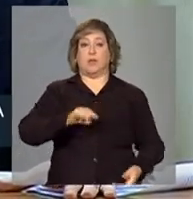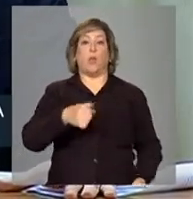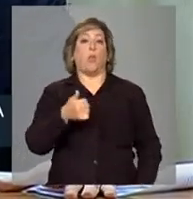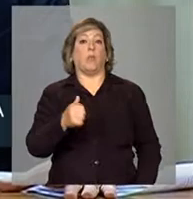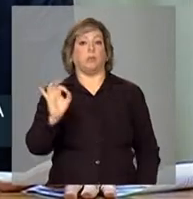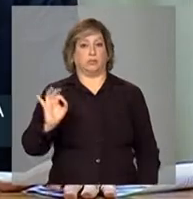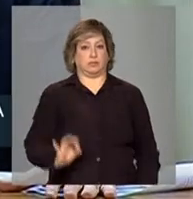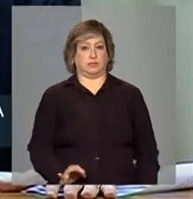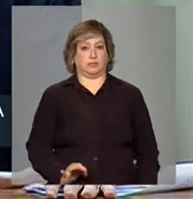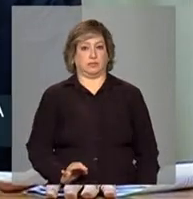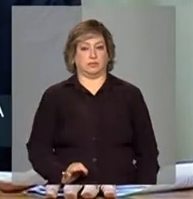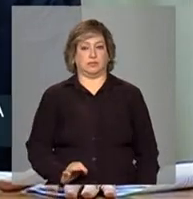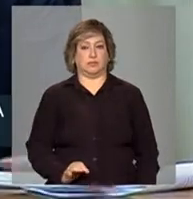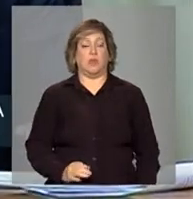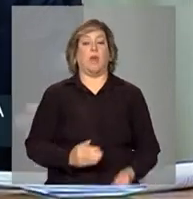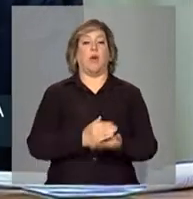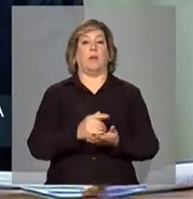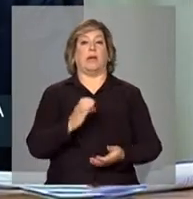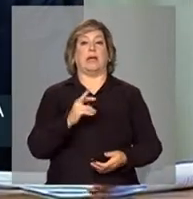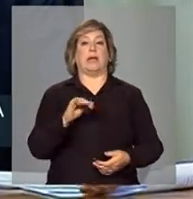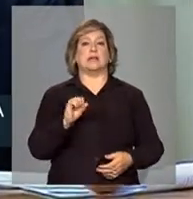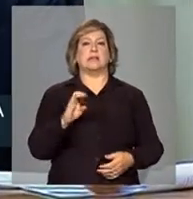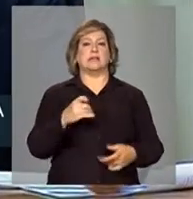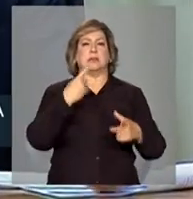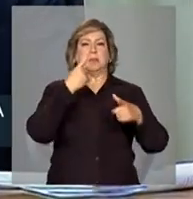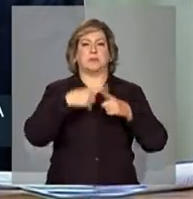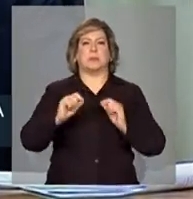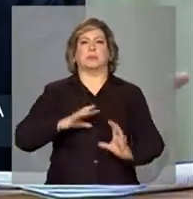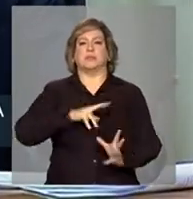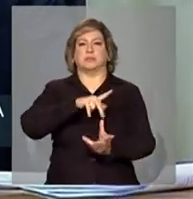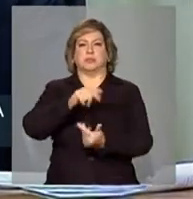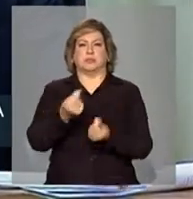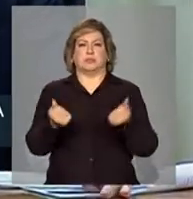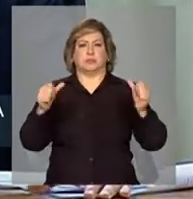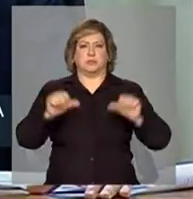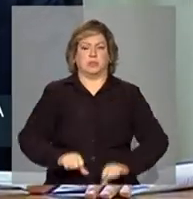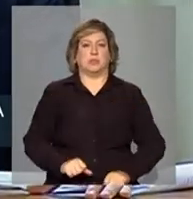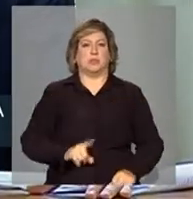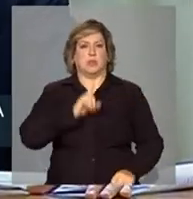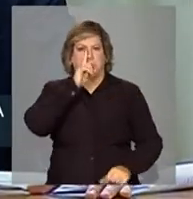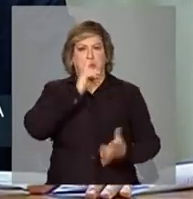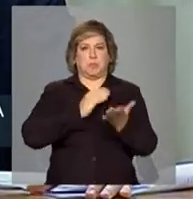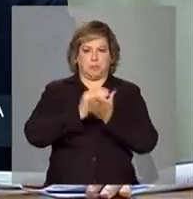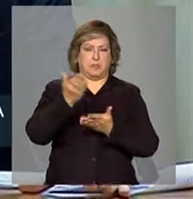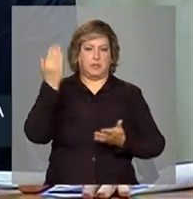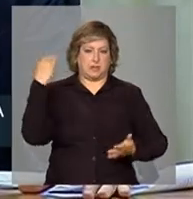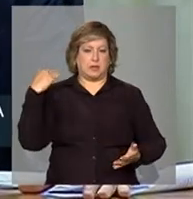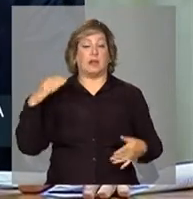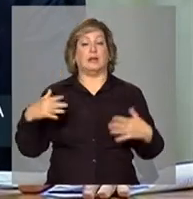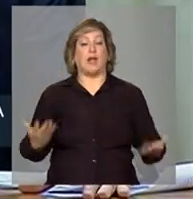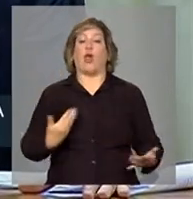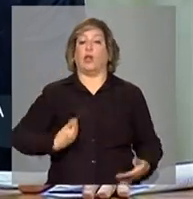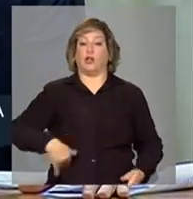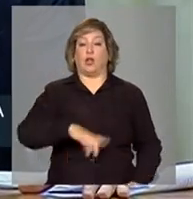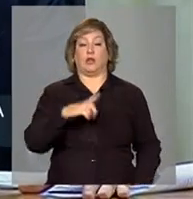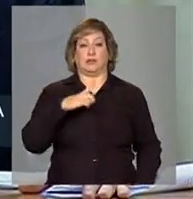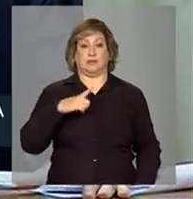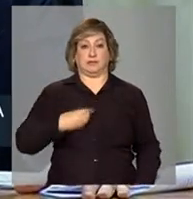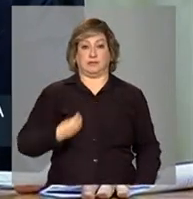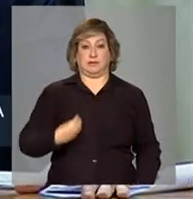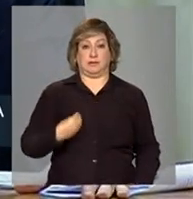por cento Foi um momento em que a crise internacional é que se agravou né então nós tô